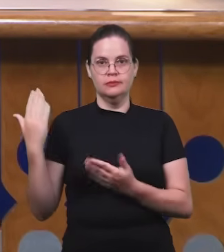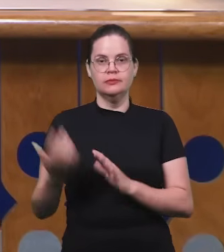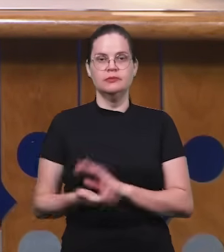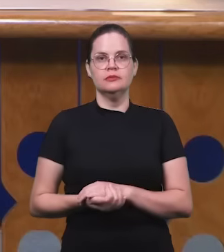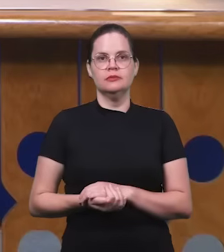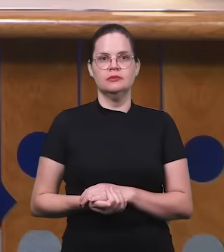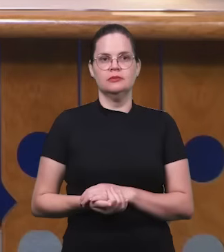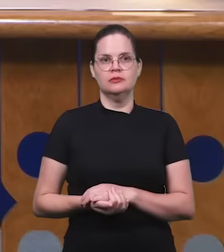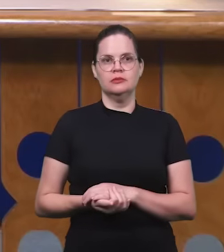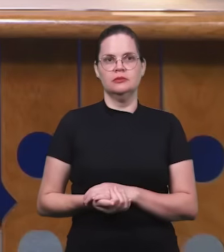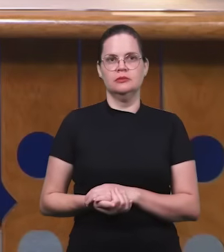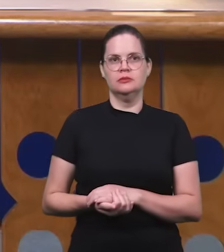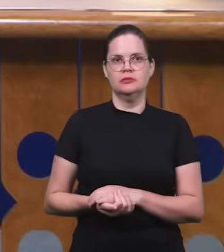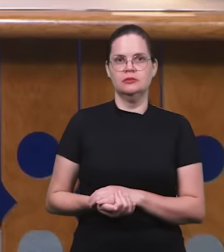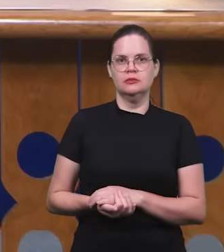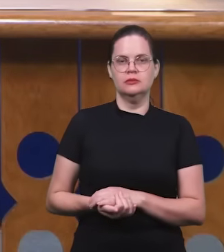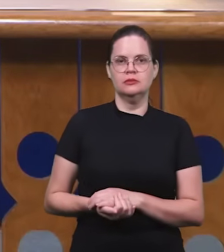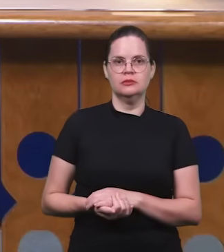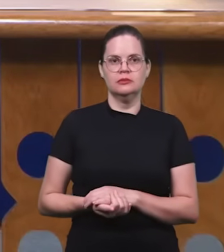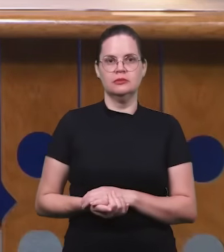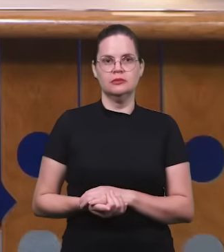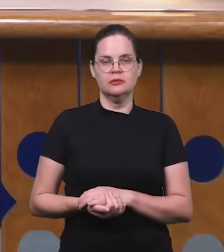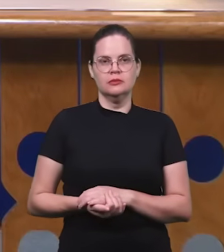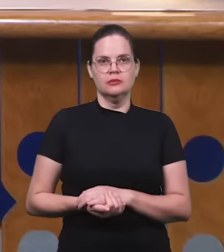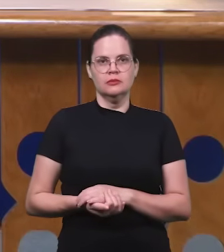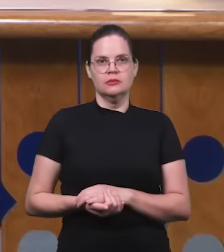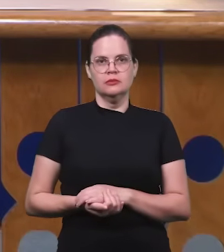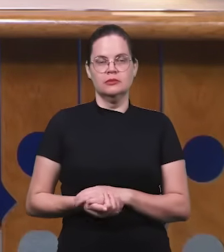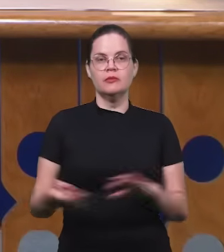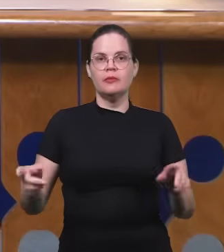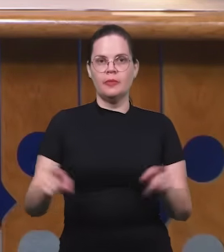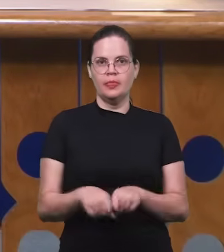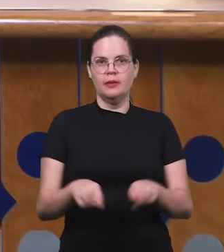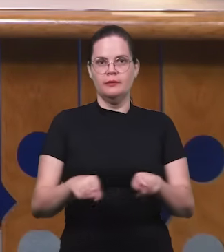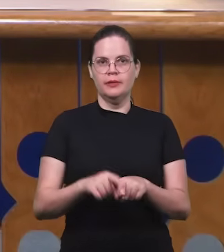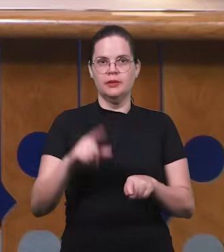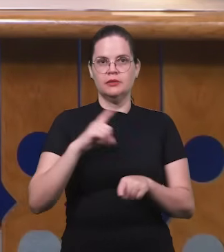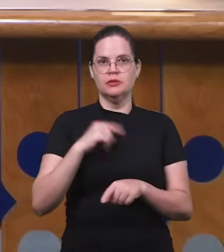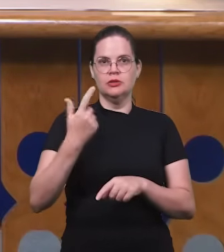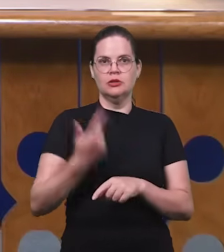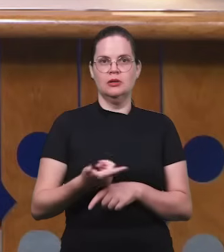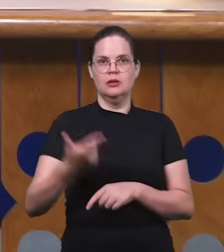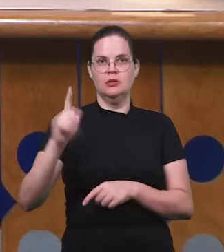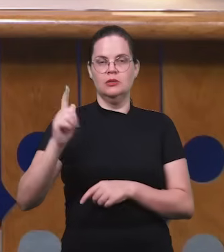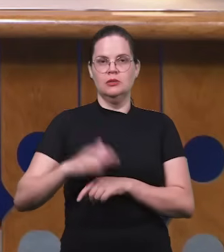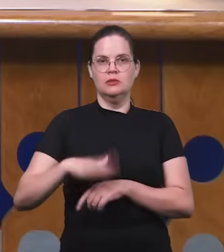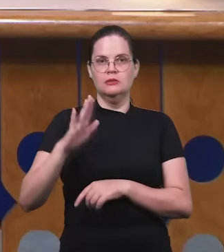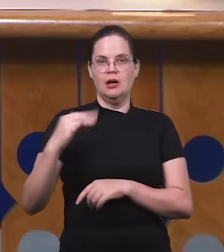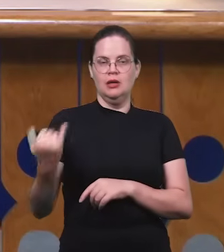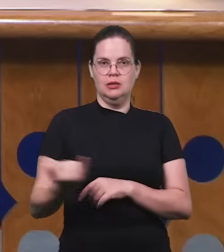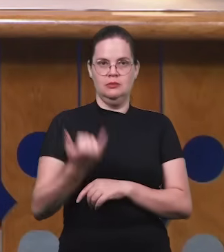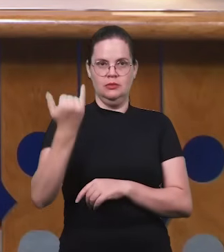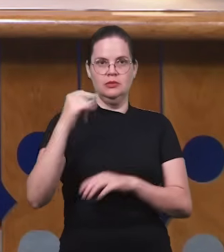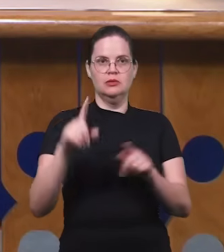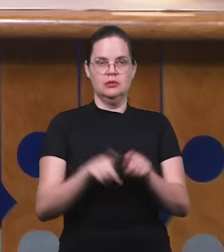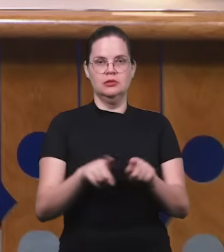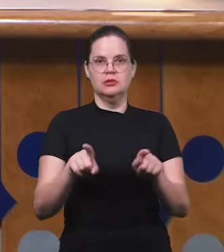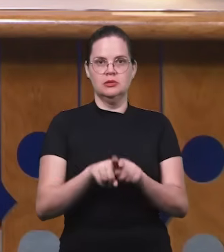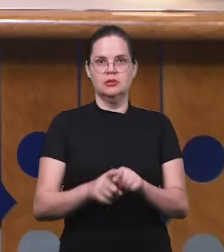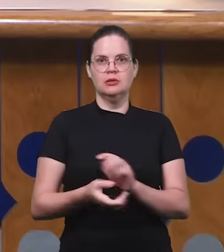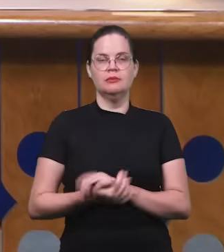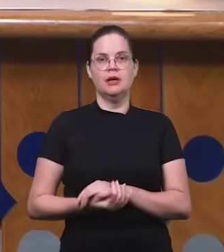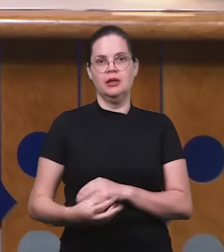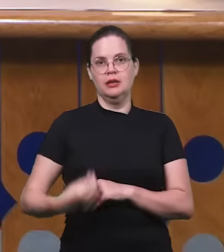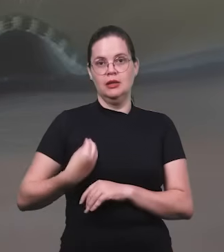aula, é que não era só isso, havia algo mais importante ainda, vejam, na vida